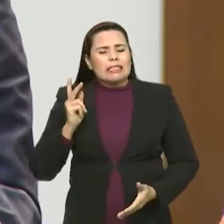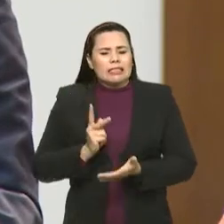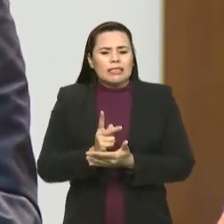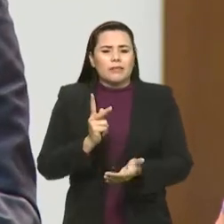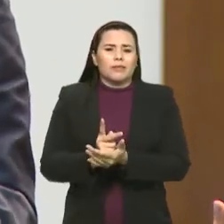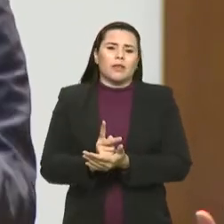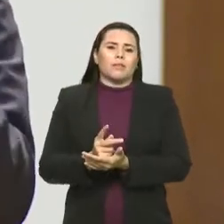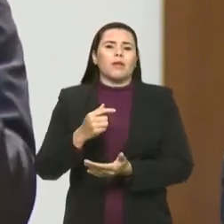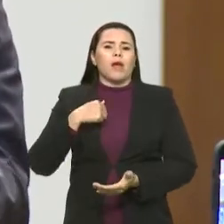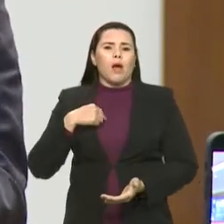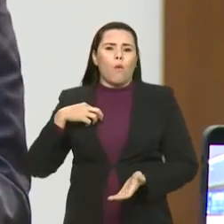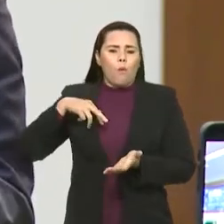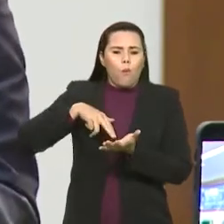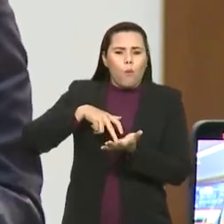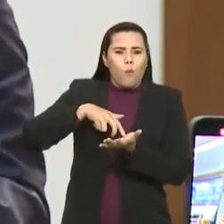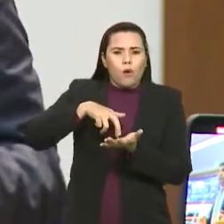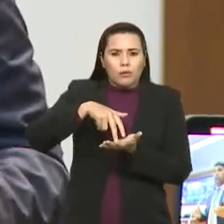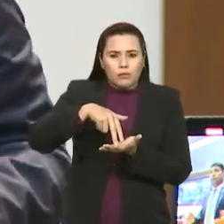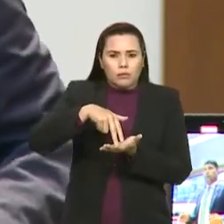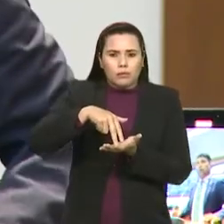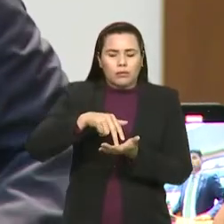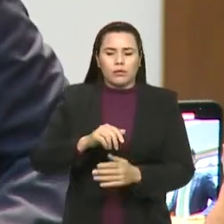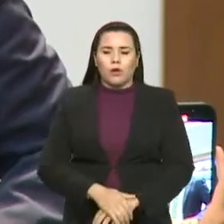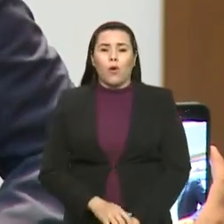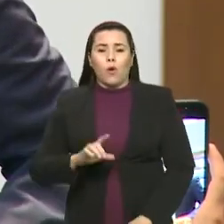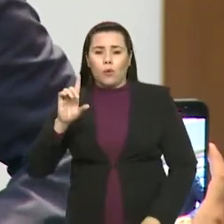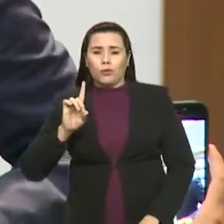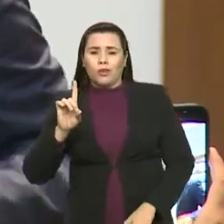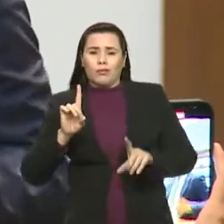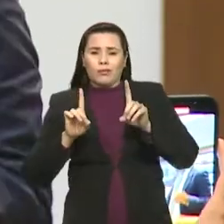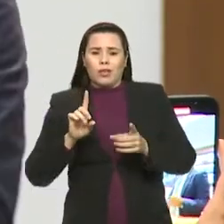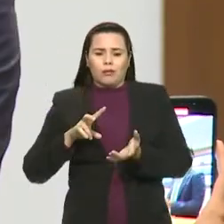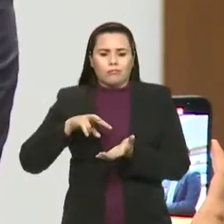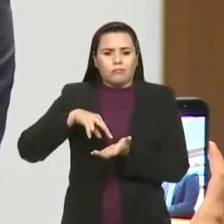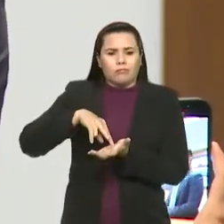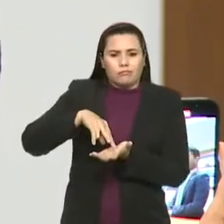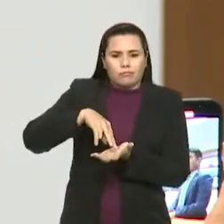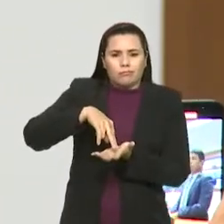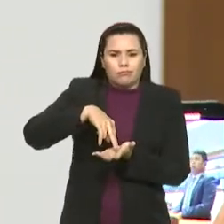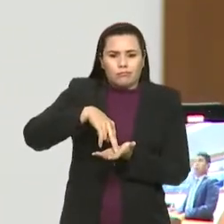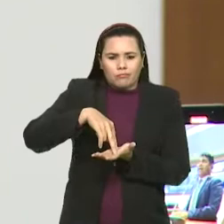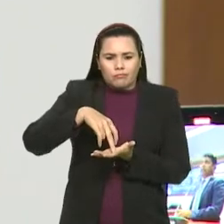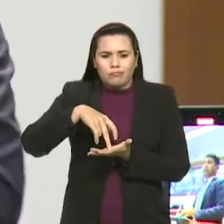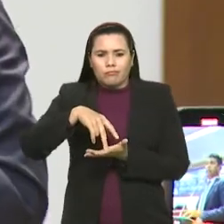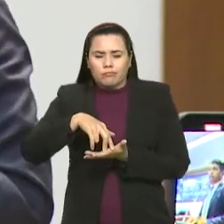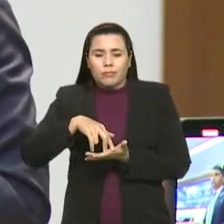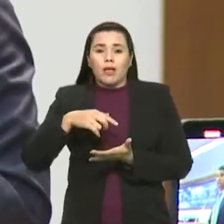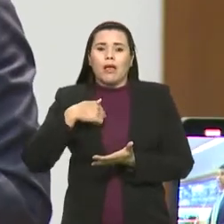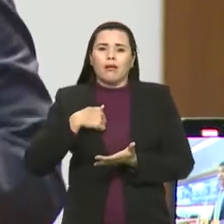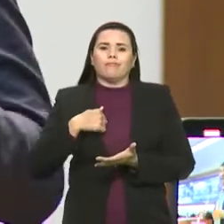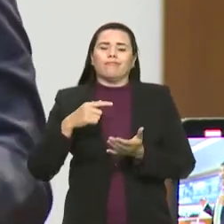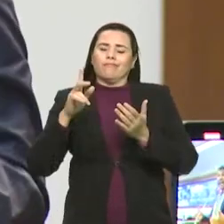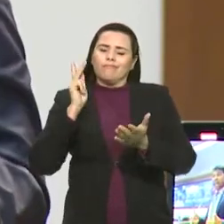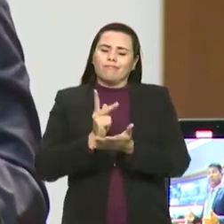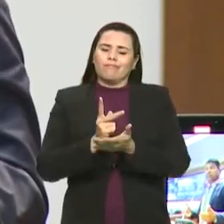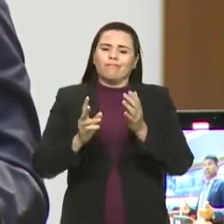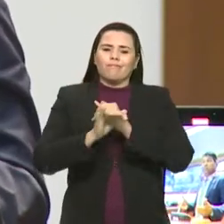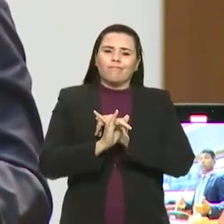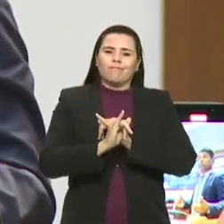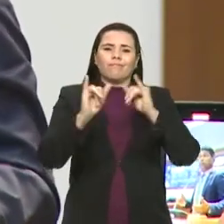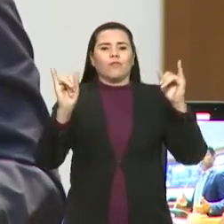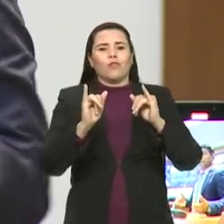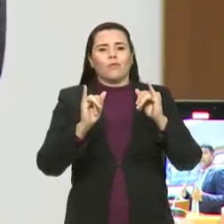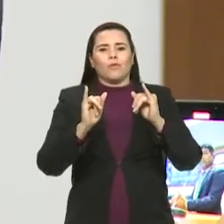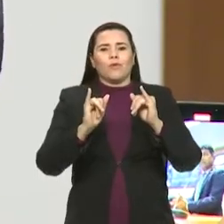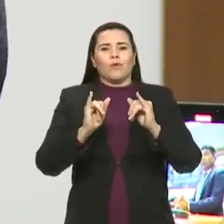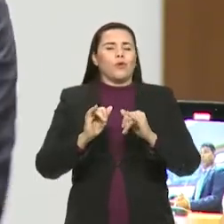pé esquerdo toca, elevando o nome do nosso pré-candidato ao governo do estado, Dr. Laésio Bonfim. E assim tem